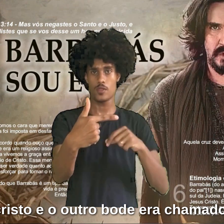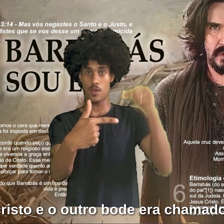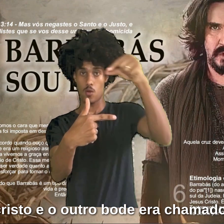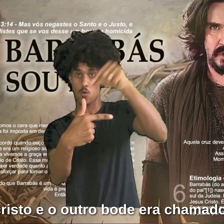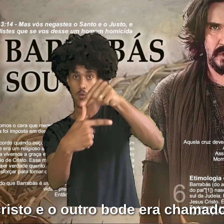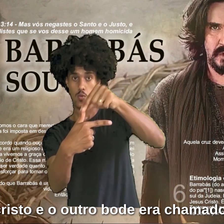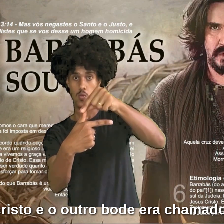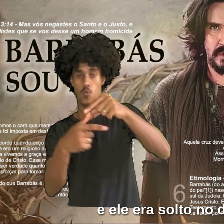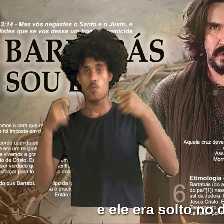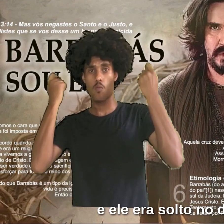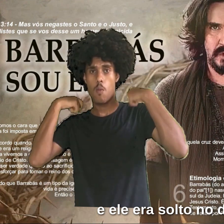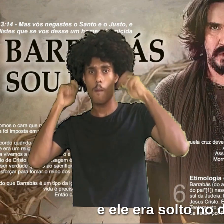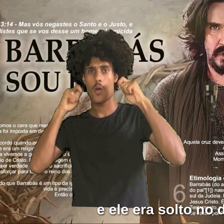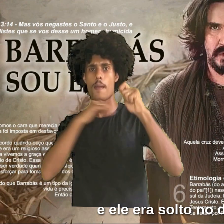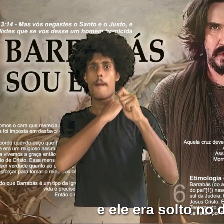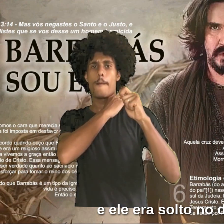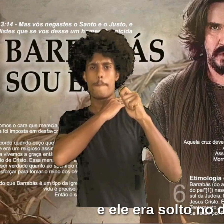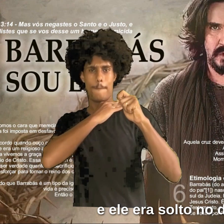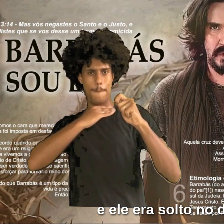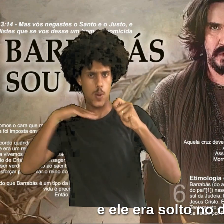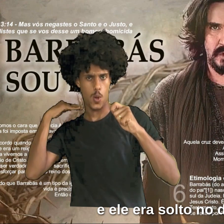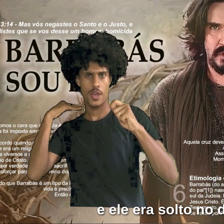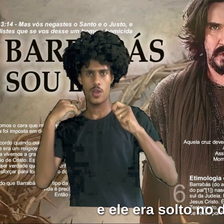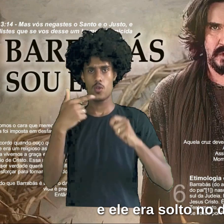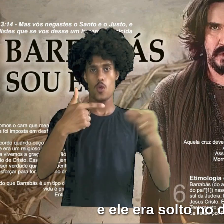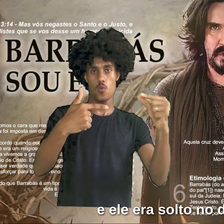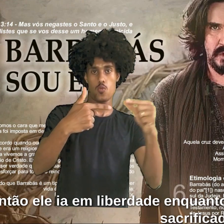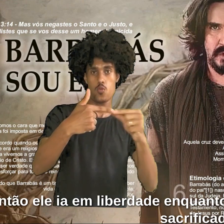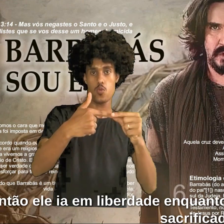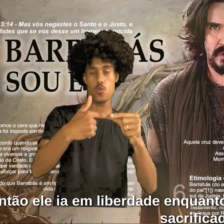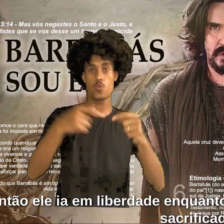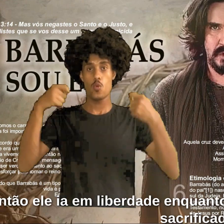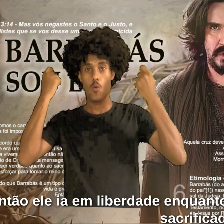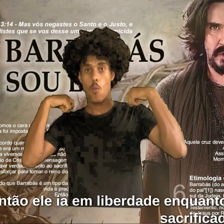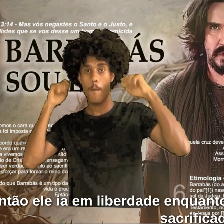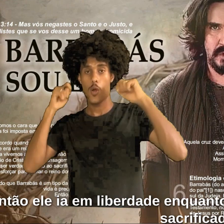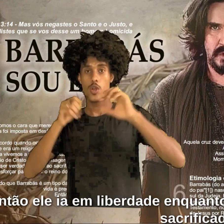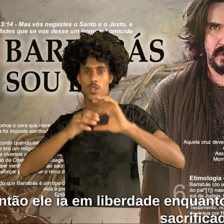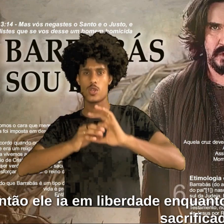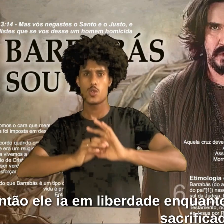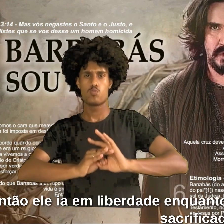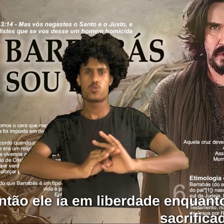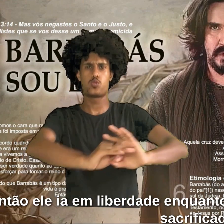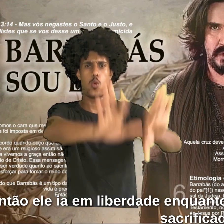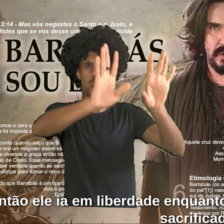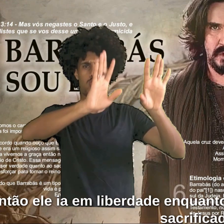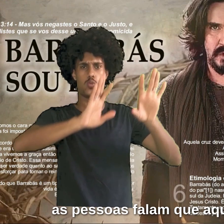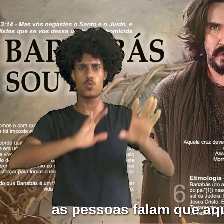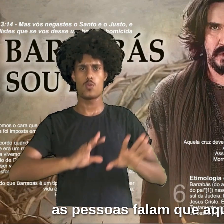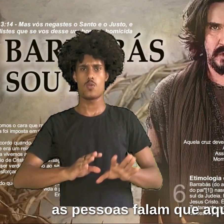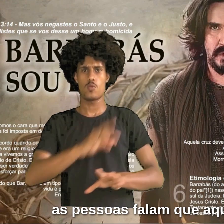bode emissário, que é o Azazel. E ele era solto no deserto, ok? Então ele ia em liberdade, enquanto aquele outro bode, ele